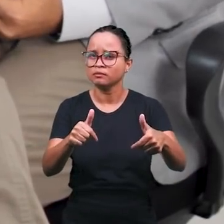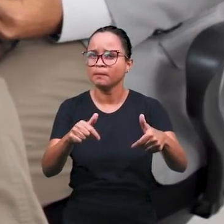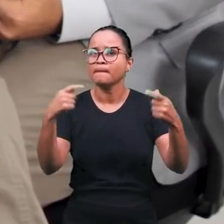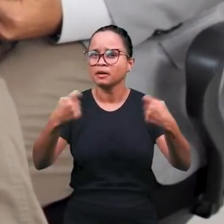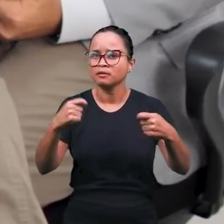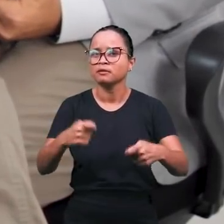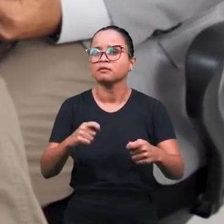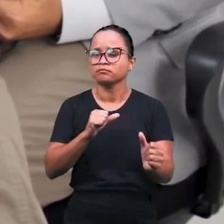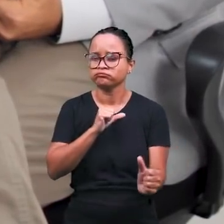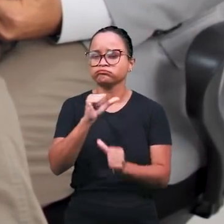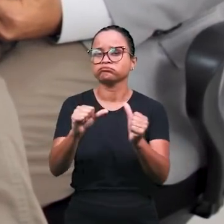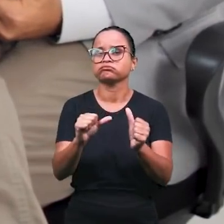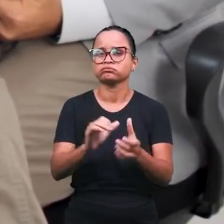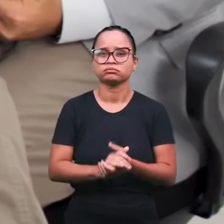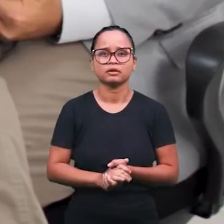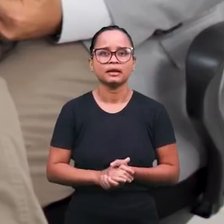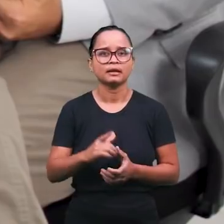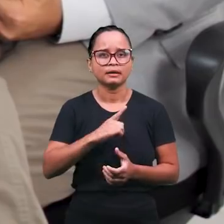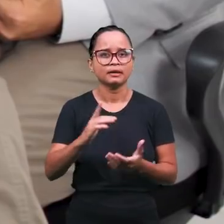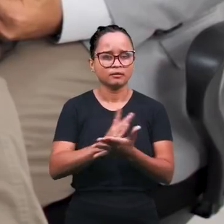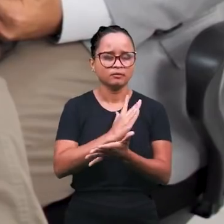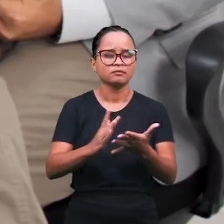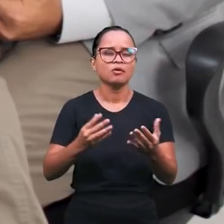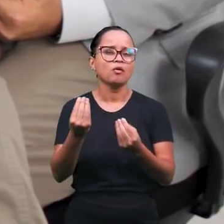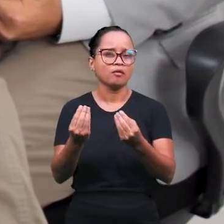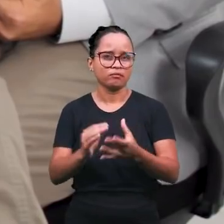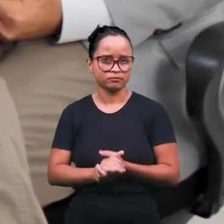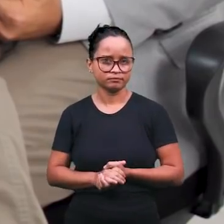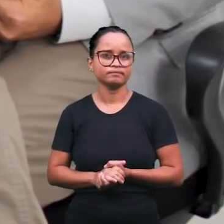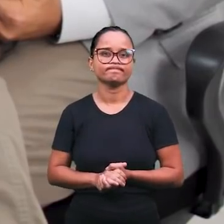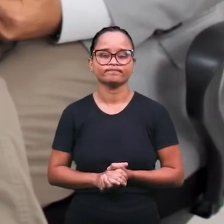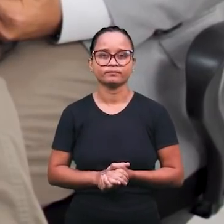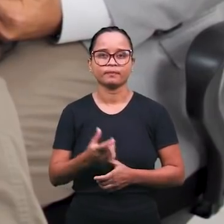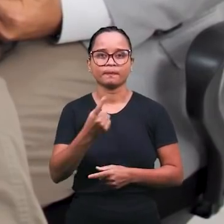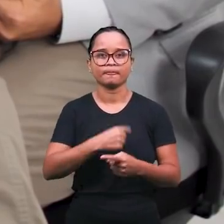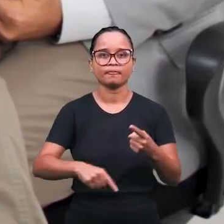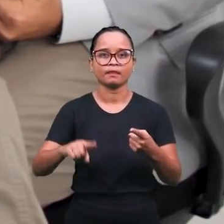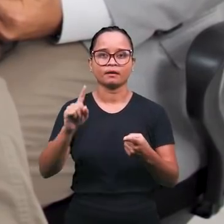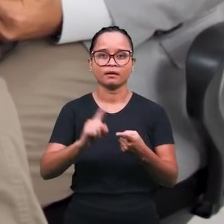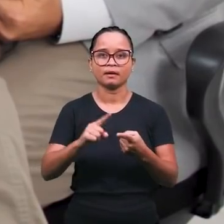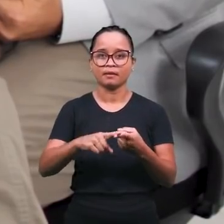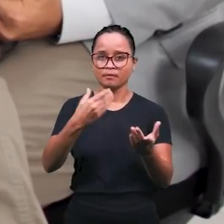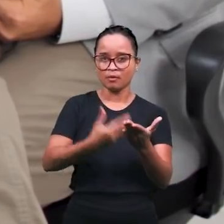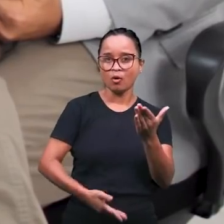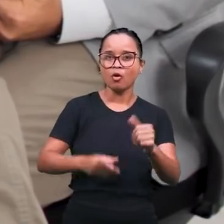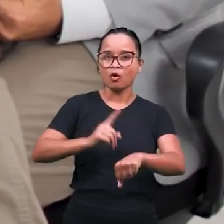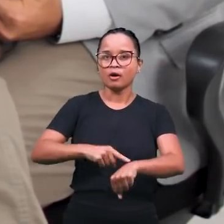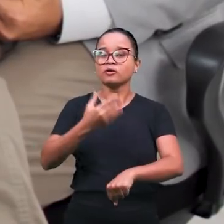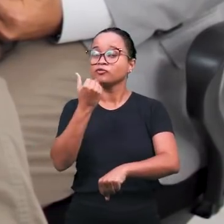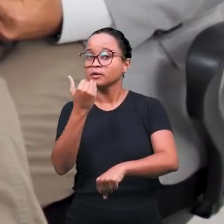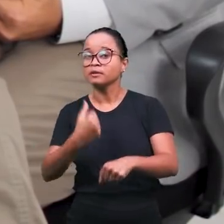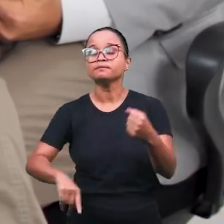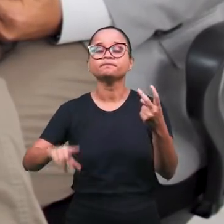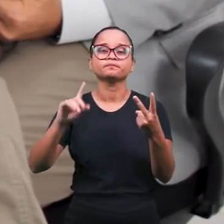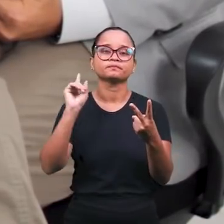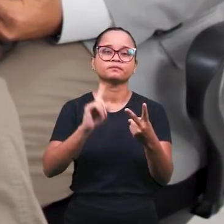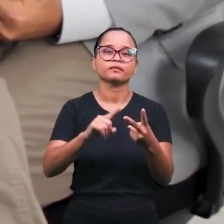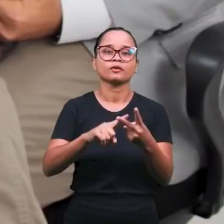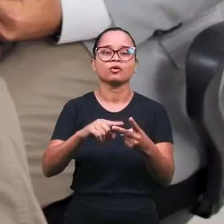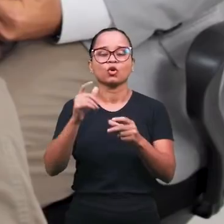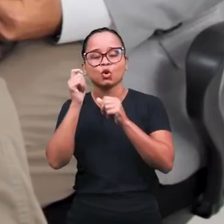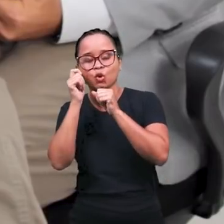Muitos sinais. Muito excelente pergunta sobre os sinais. Perde horário de alimentação.